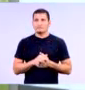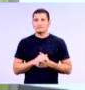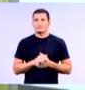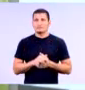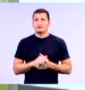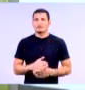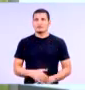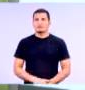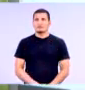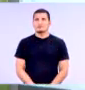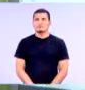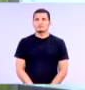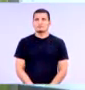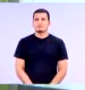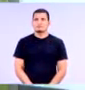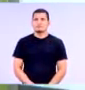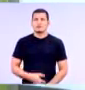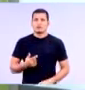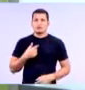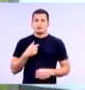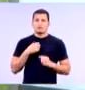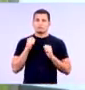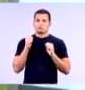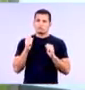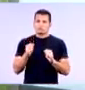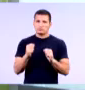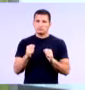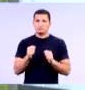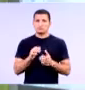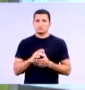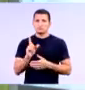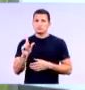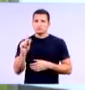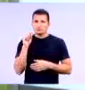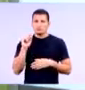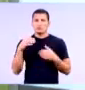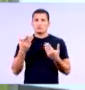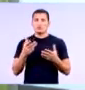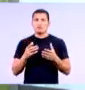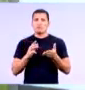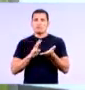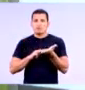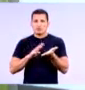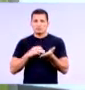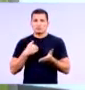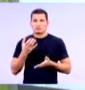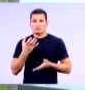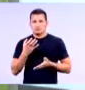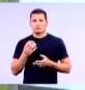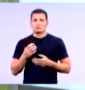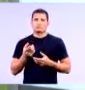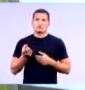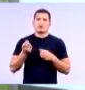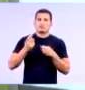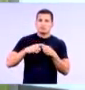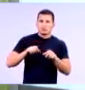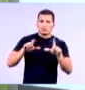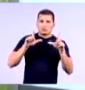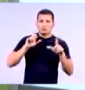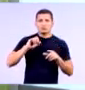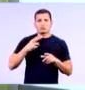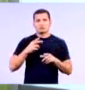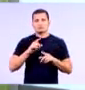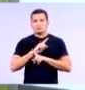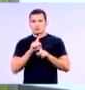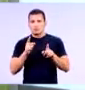como posso dizer, eu podendo definir o método que eu quiser com ou sem tipo de retorno, com ou sem parâmetro, vai